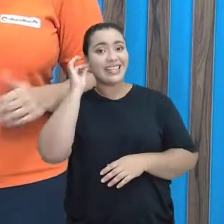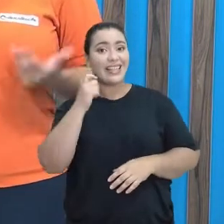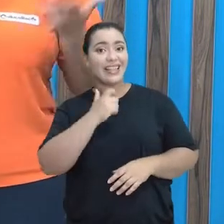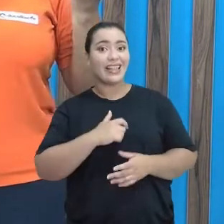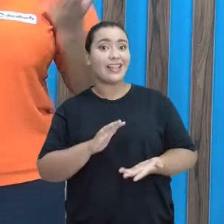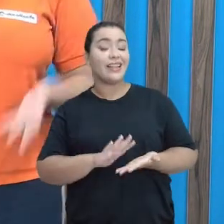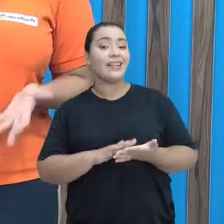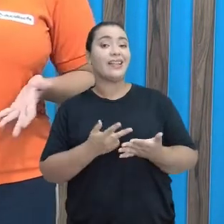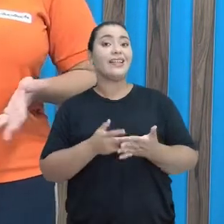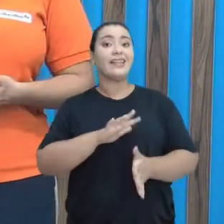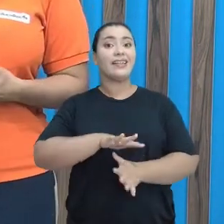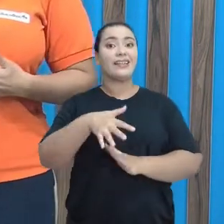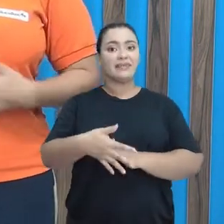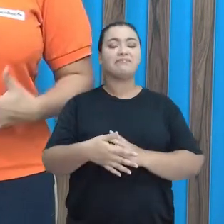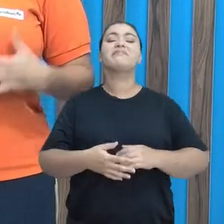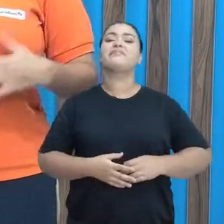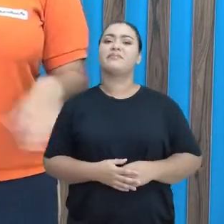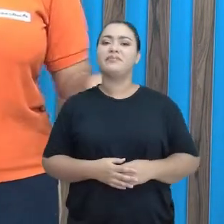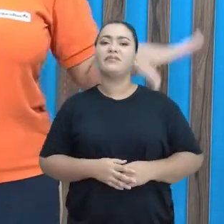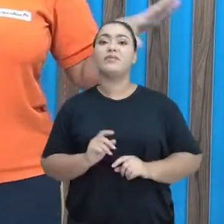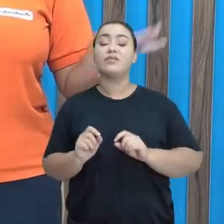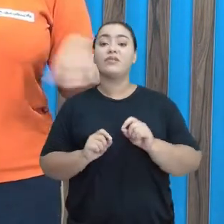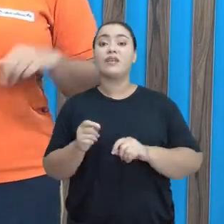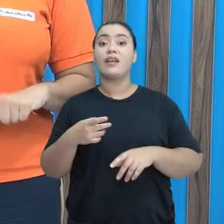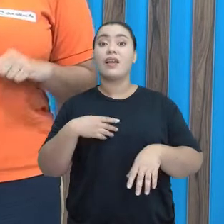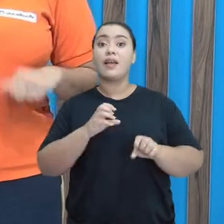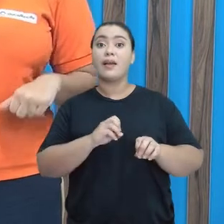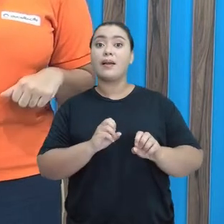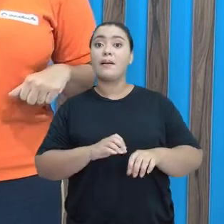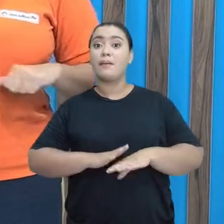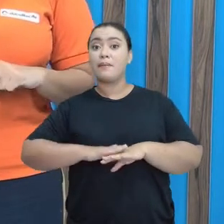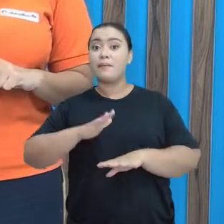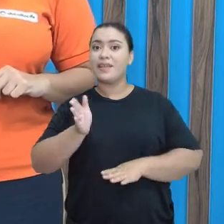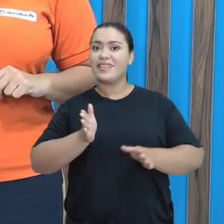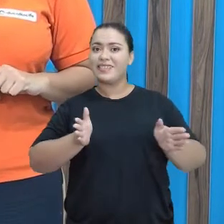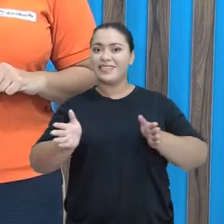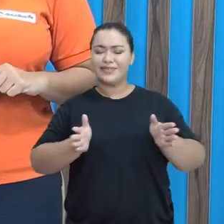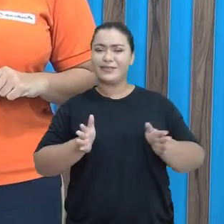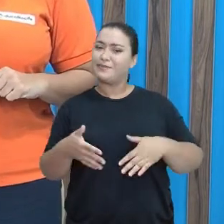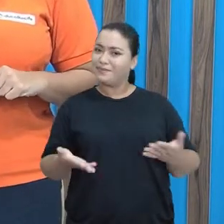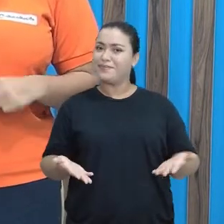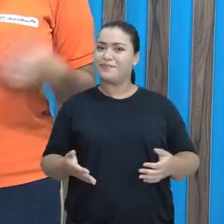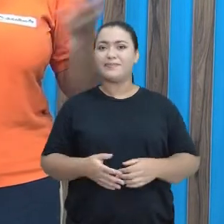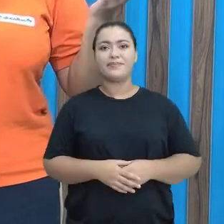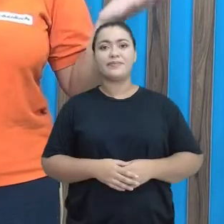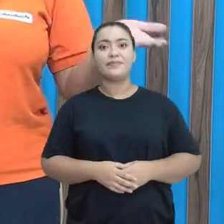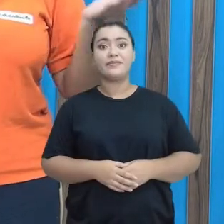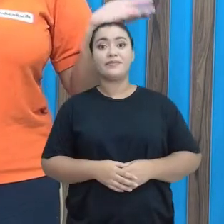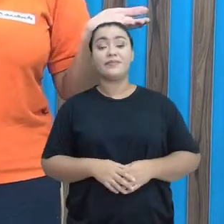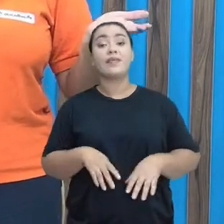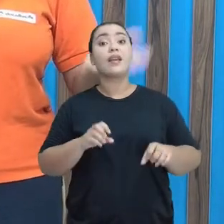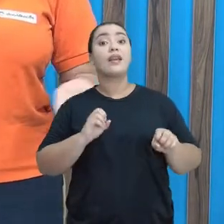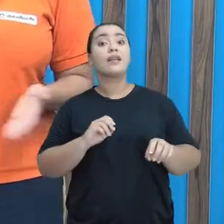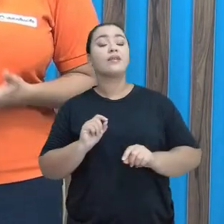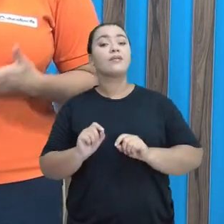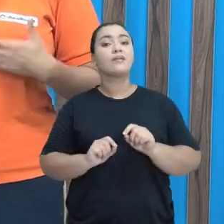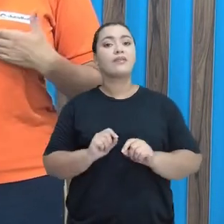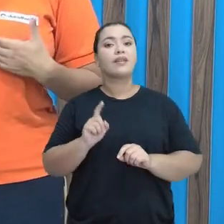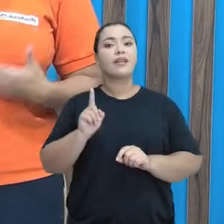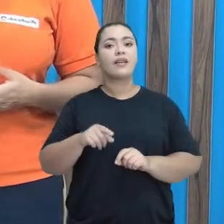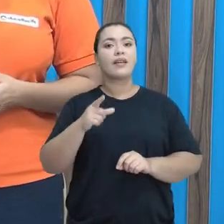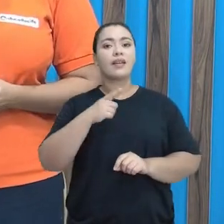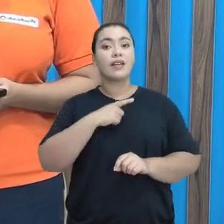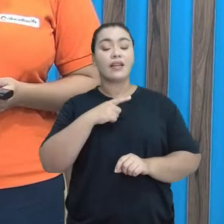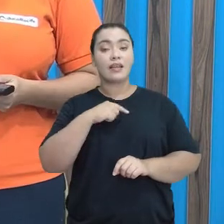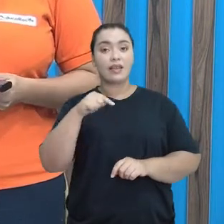nossa tradução para Libras, o que torna nossas aulas muito mais acessíveis, né não? Aulas estas que estão tanto